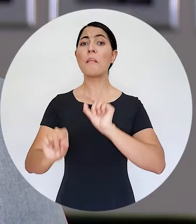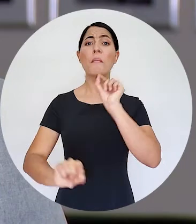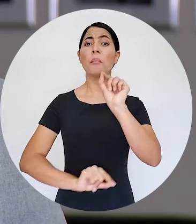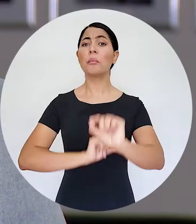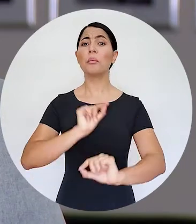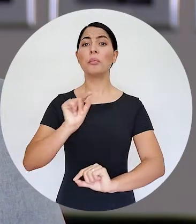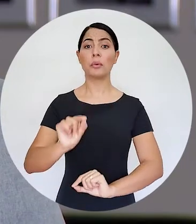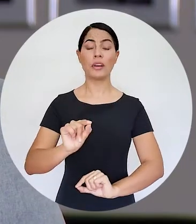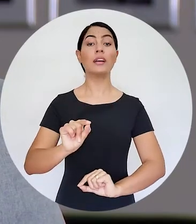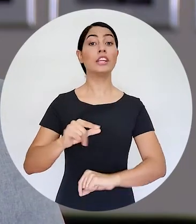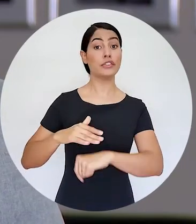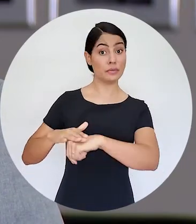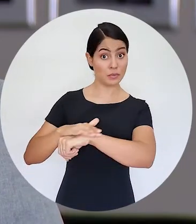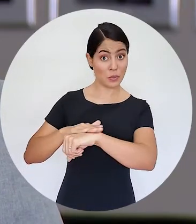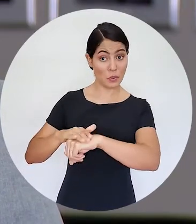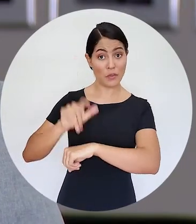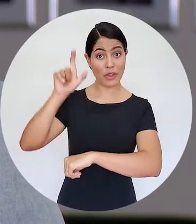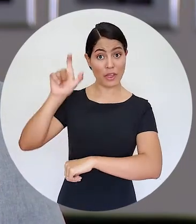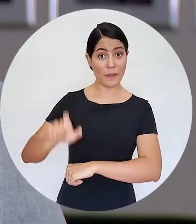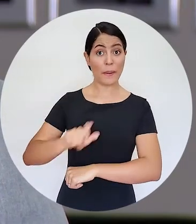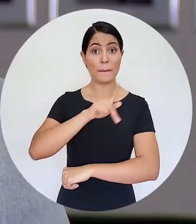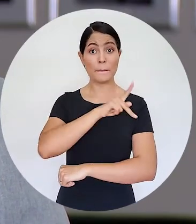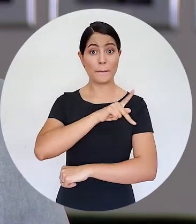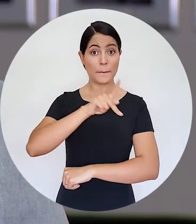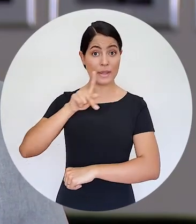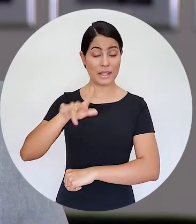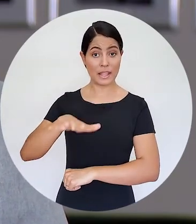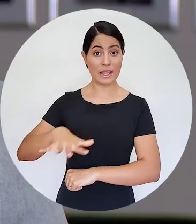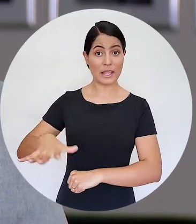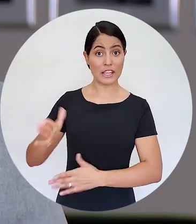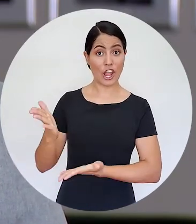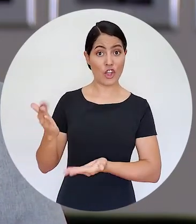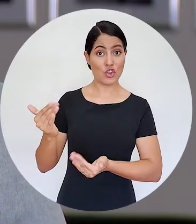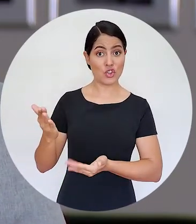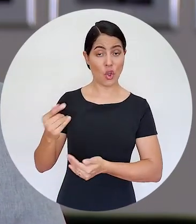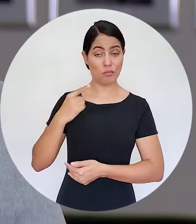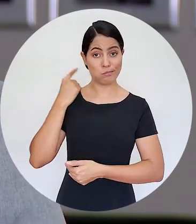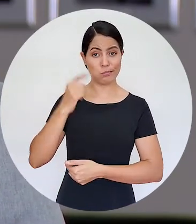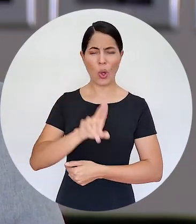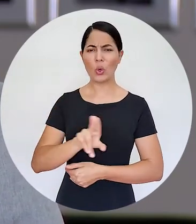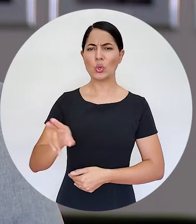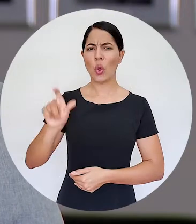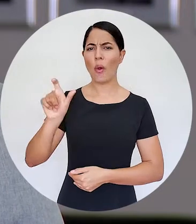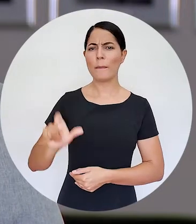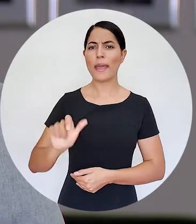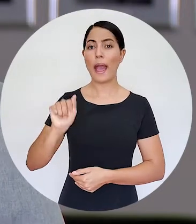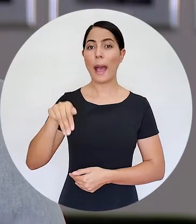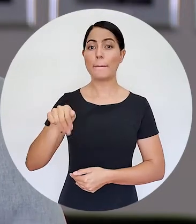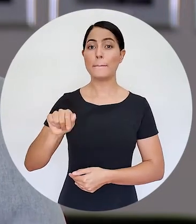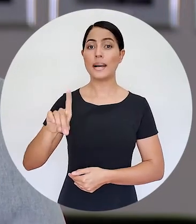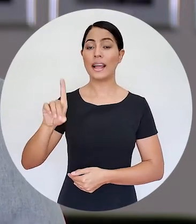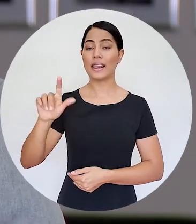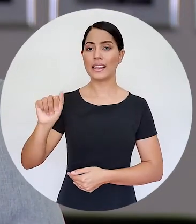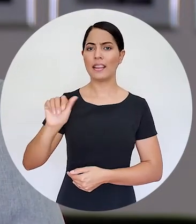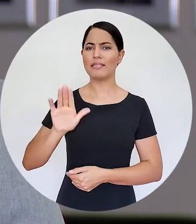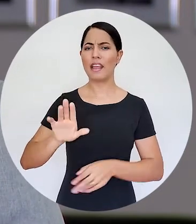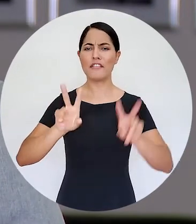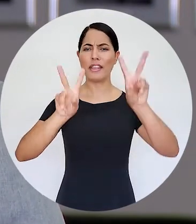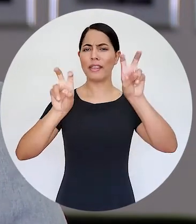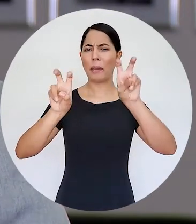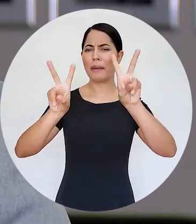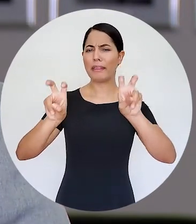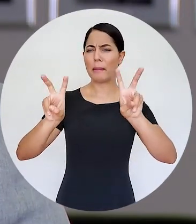nós também conversamos com a presidente da comissão nacional da advocacia jovem Amanda Pereira a